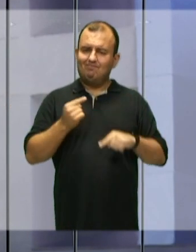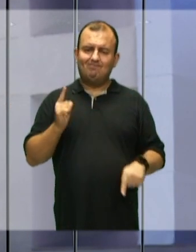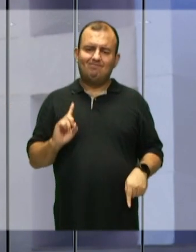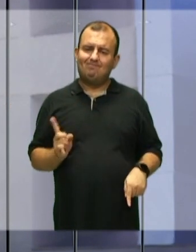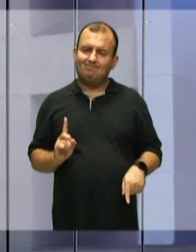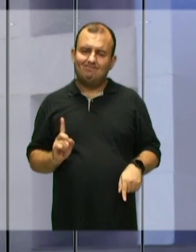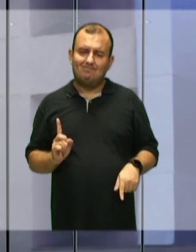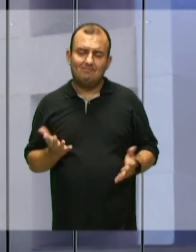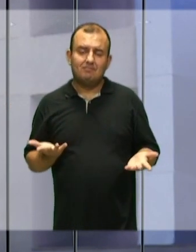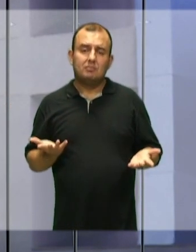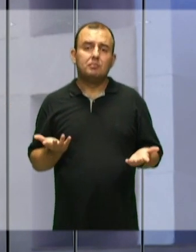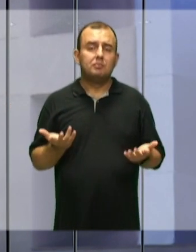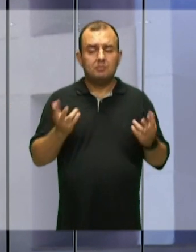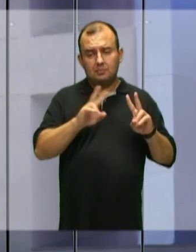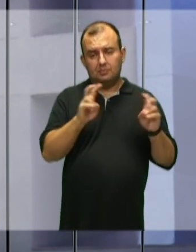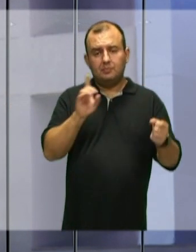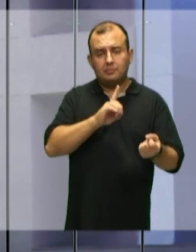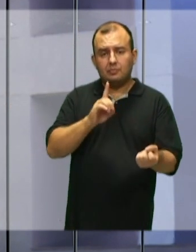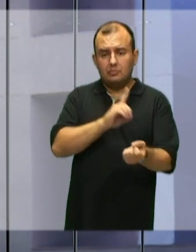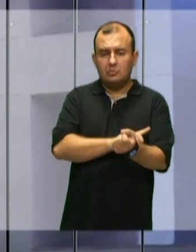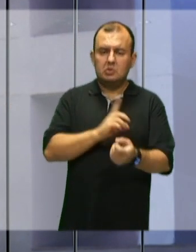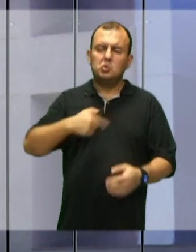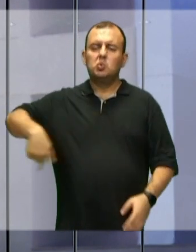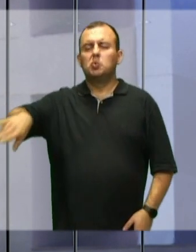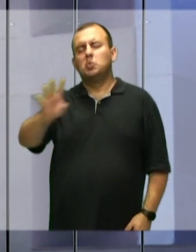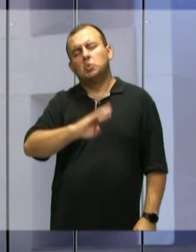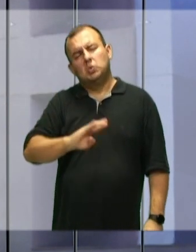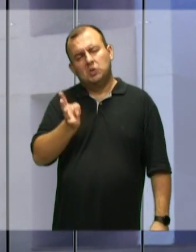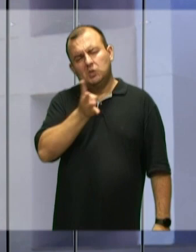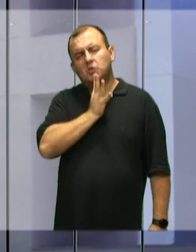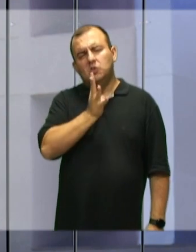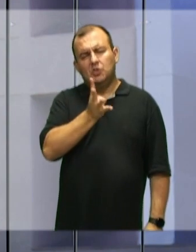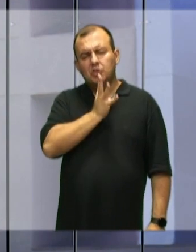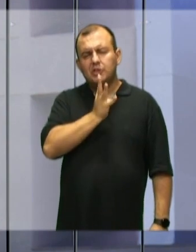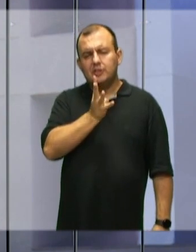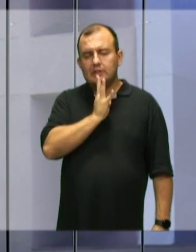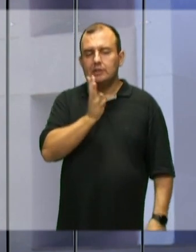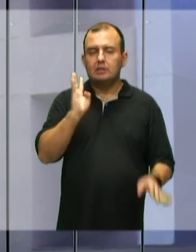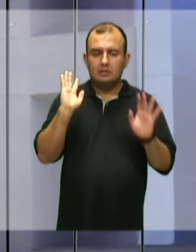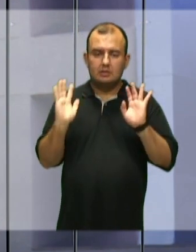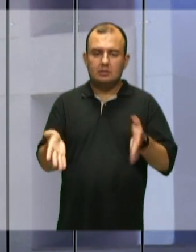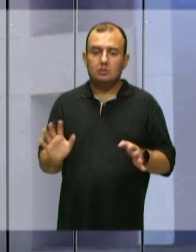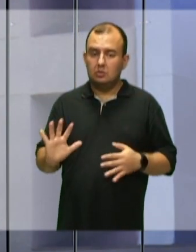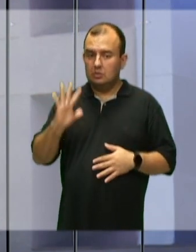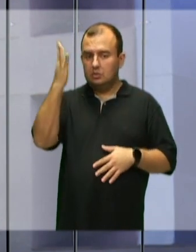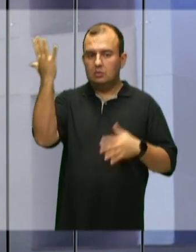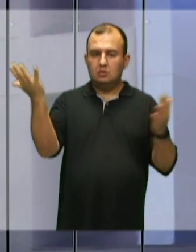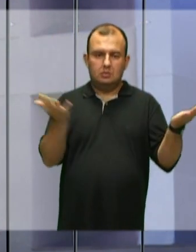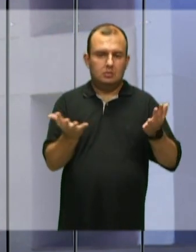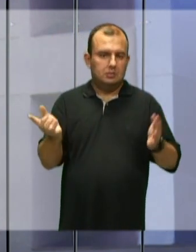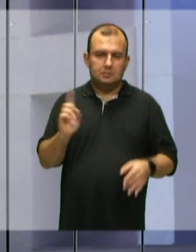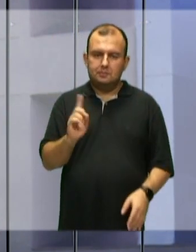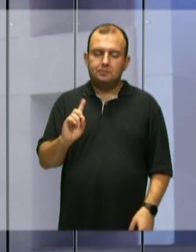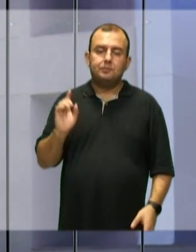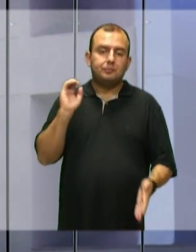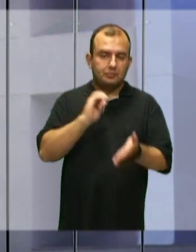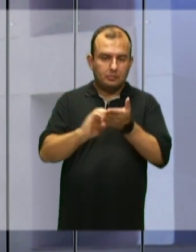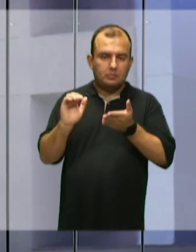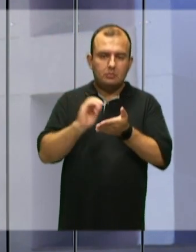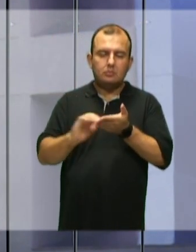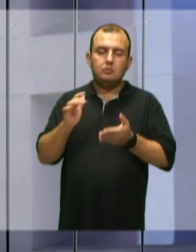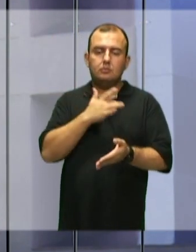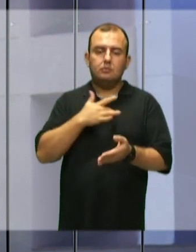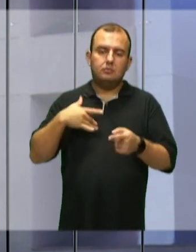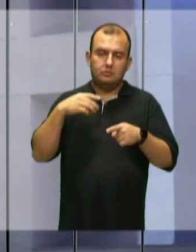tem a questão da dengue é uma doença super conhecida né não é uma doença que aconteceu agora aconteceu hoje a Secretaria de Saúde Itajaí